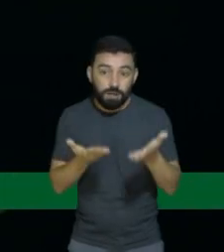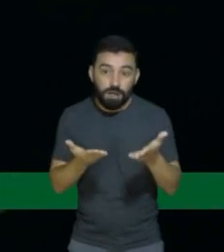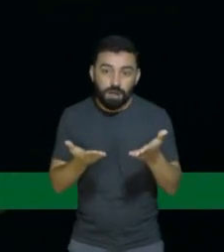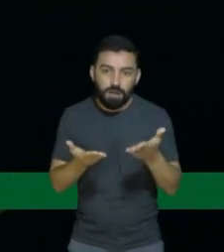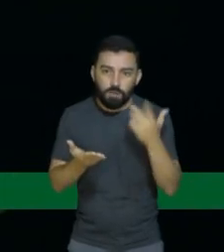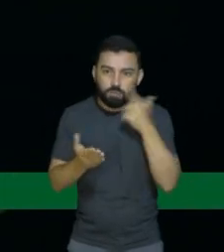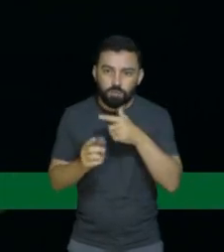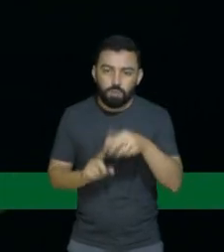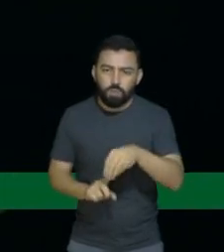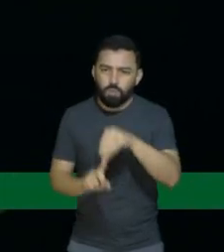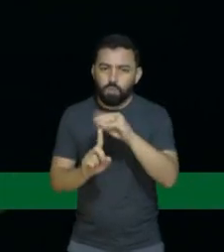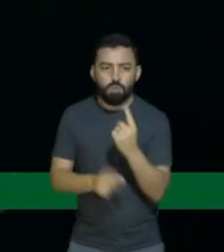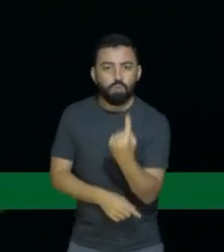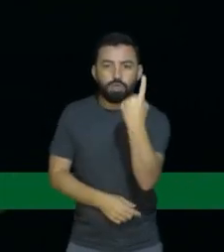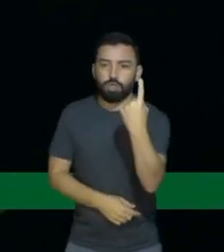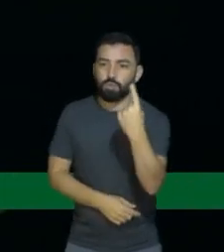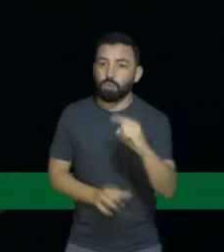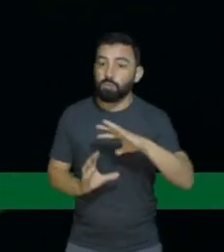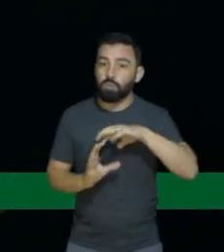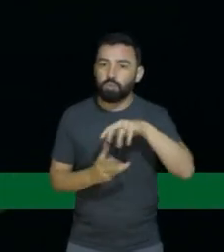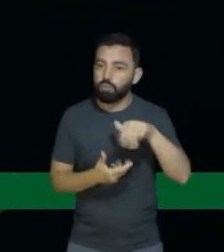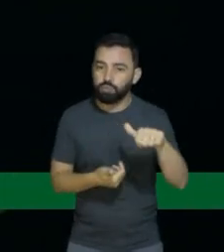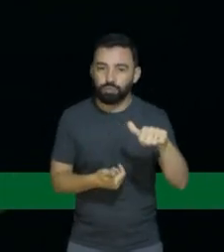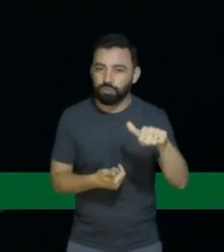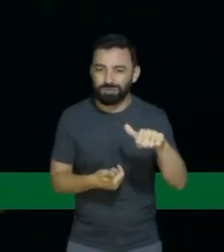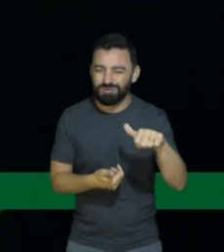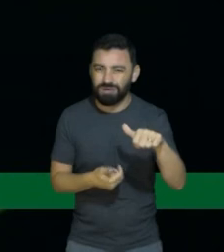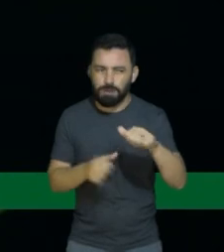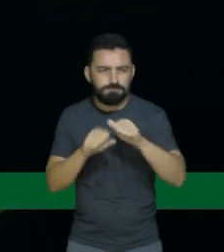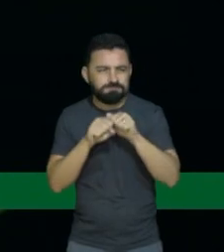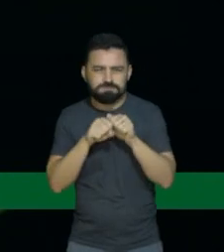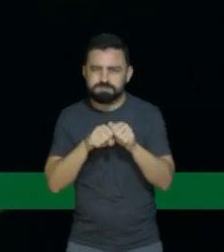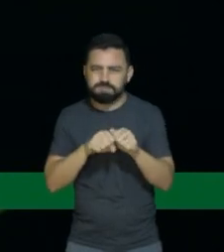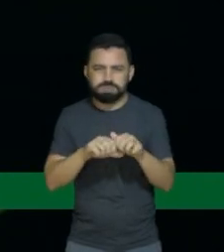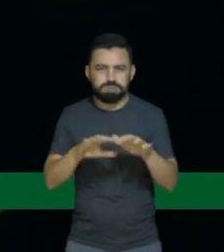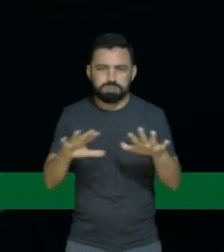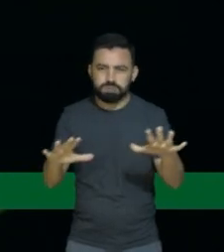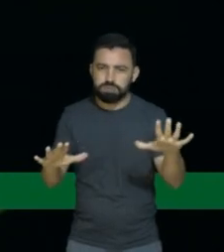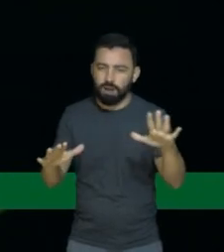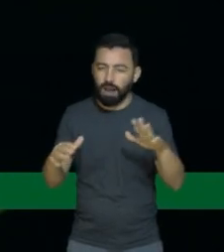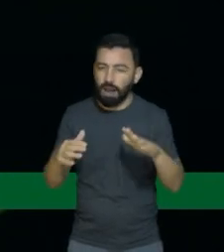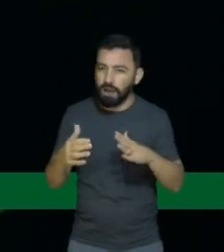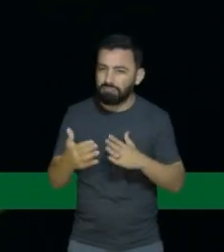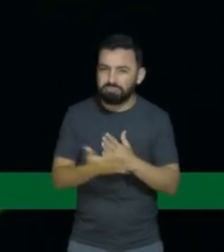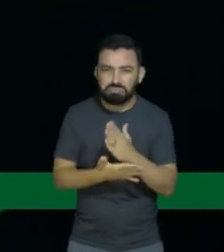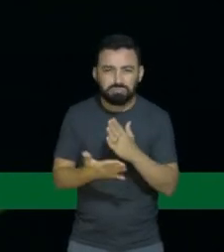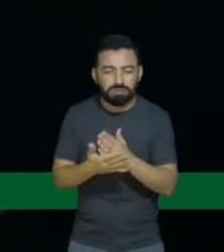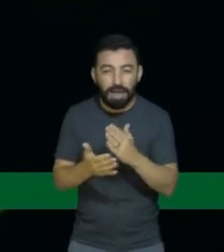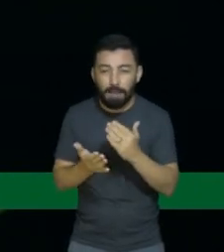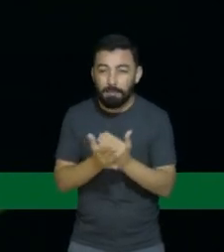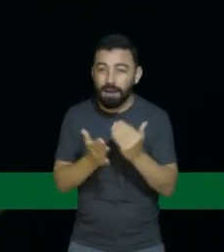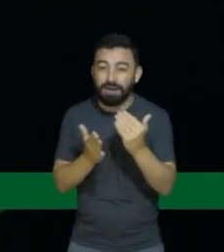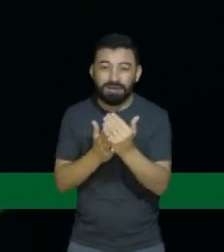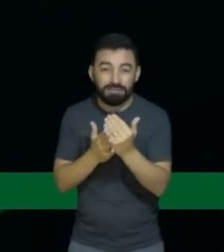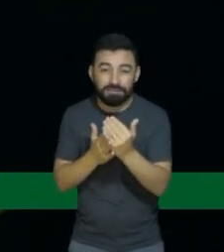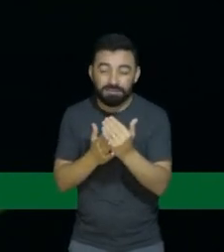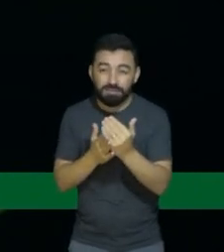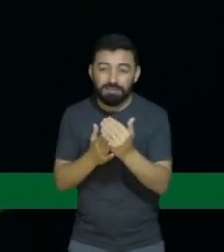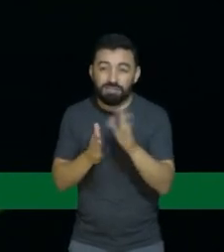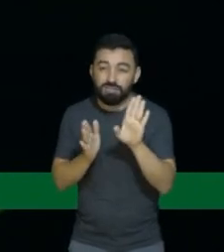único no mundo e sua repercussão ultrapassou fronteiras chegando a